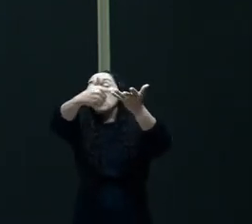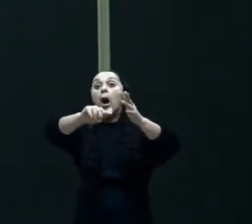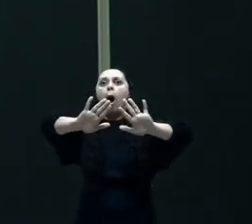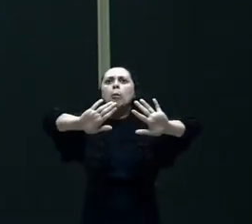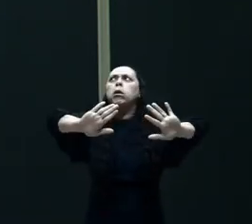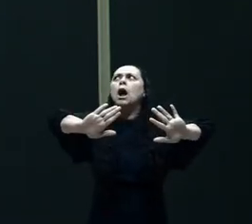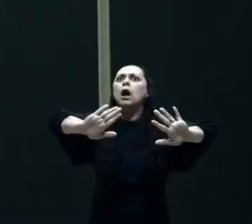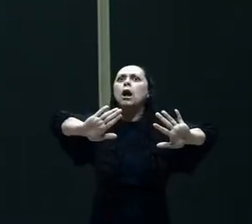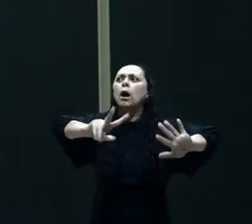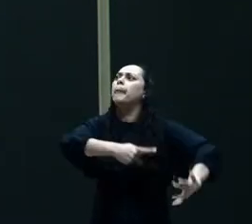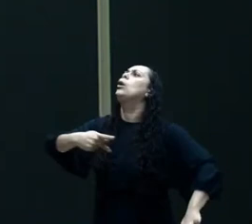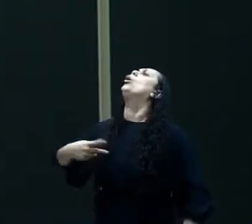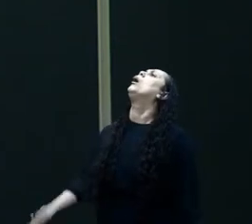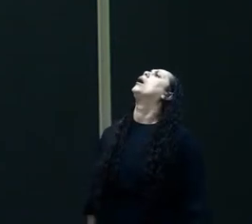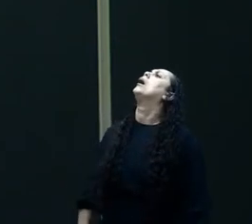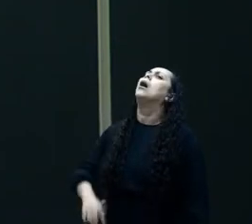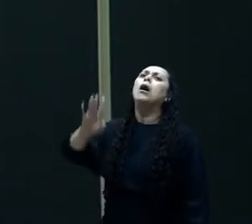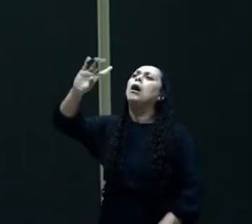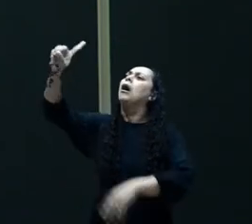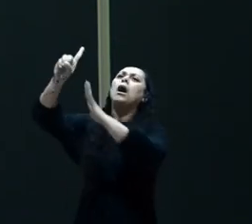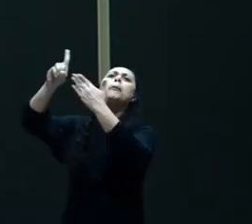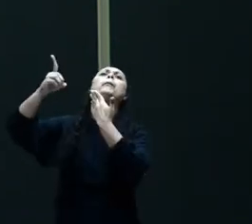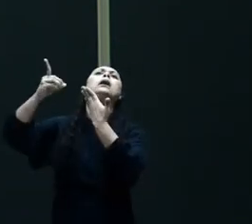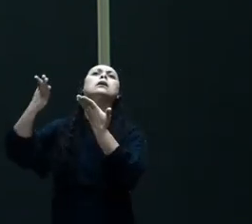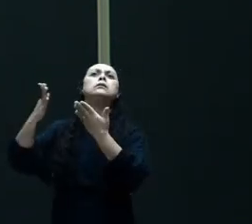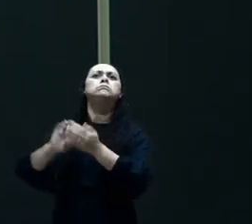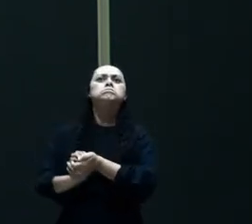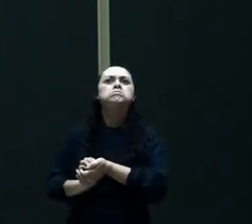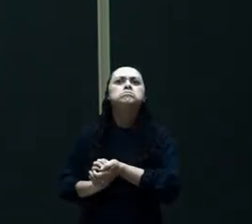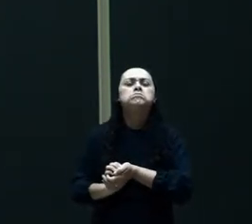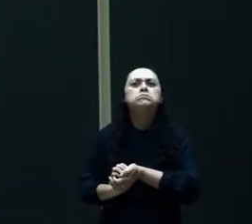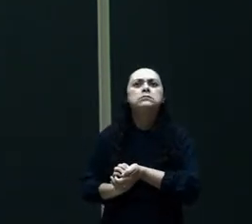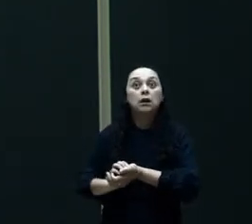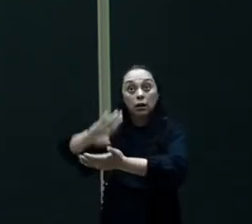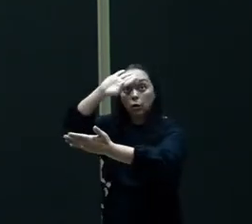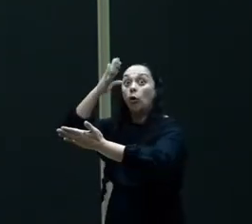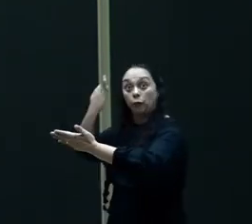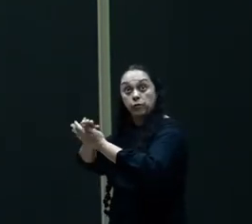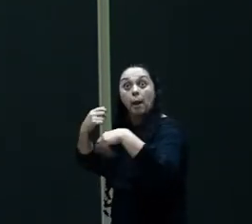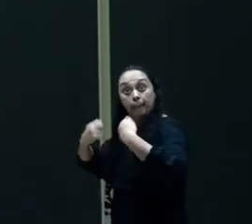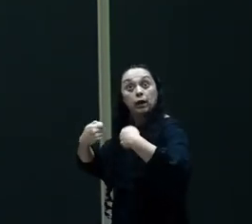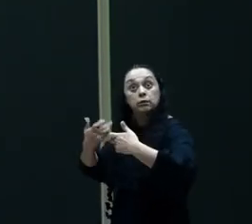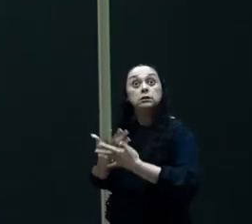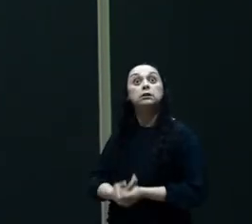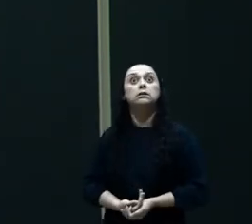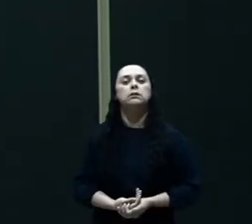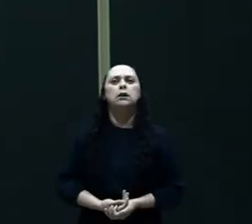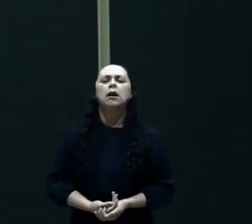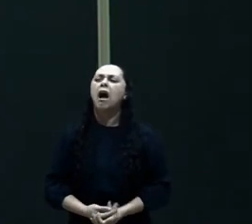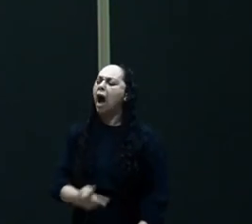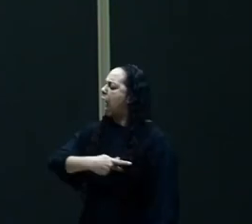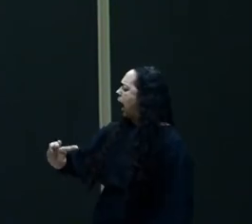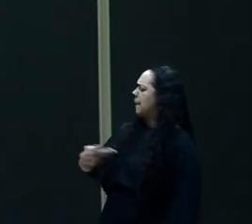promessa nós temos que confiar pastor mas está muito ruim mas nós temos que